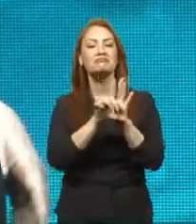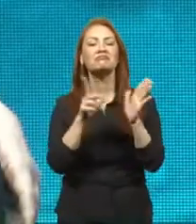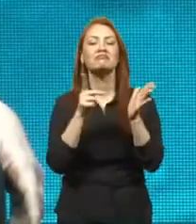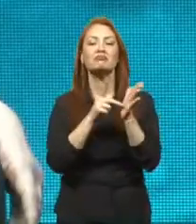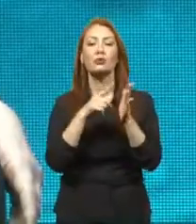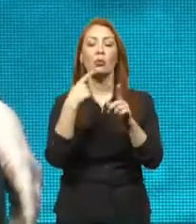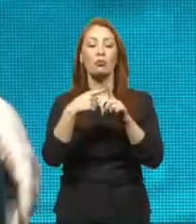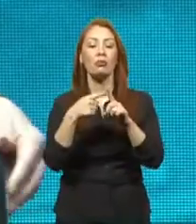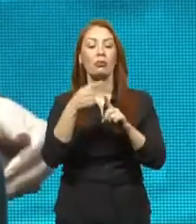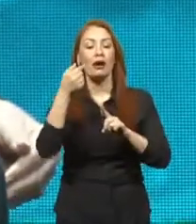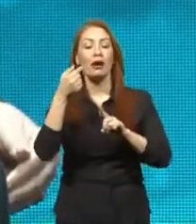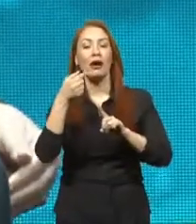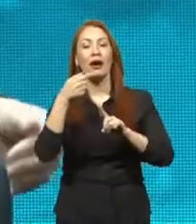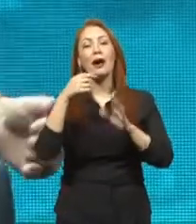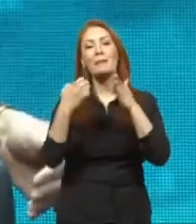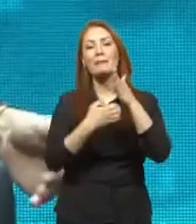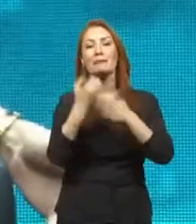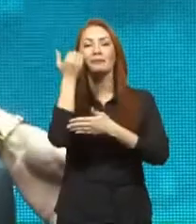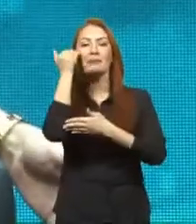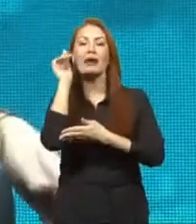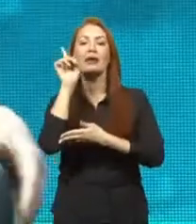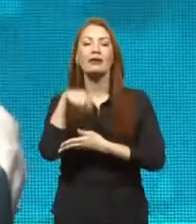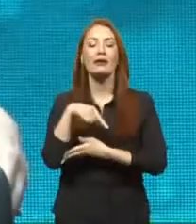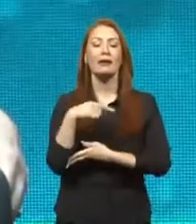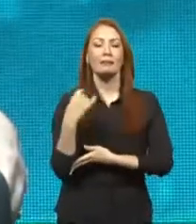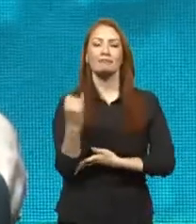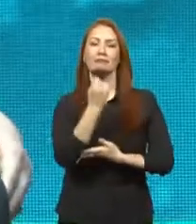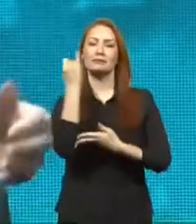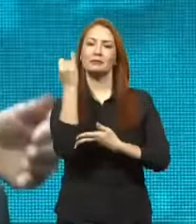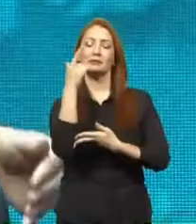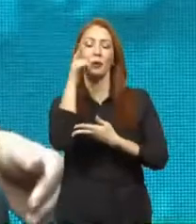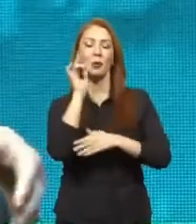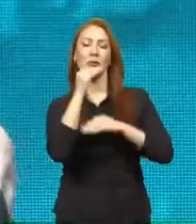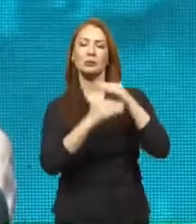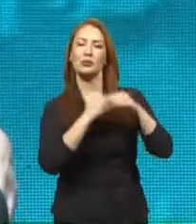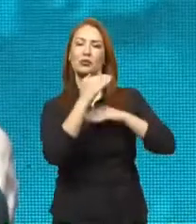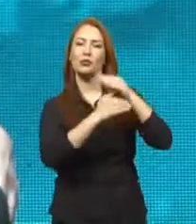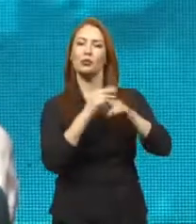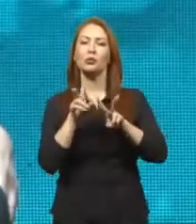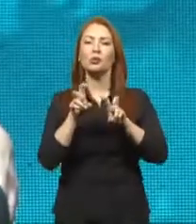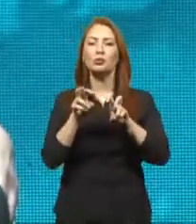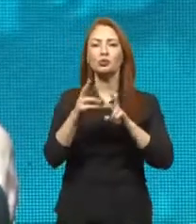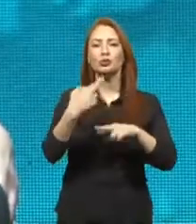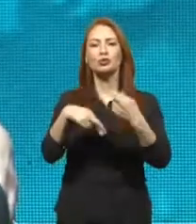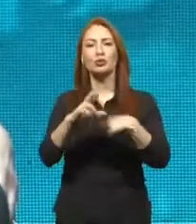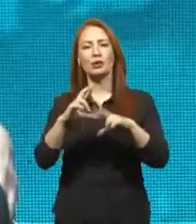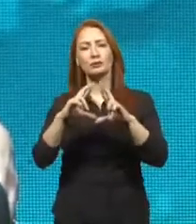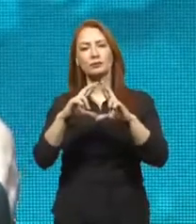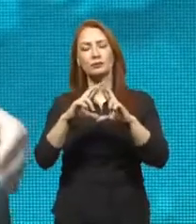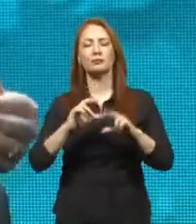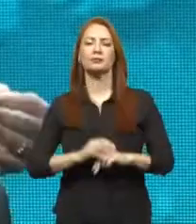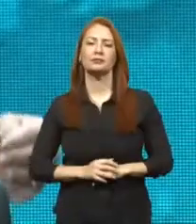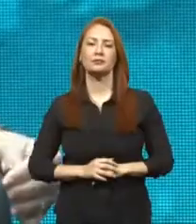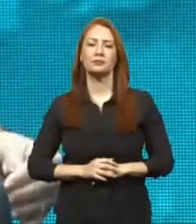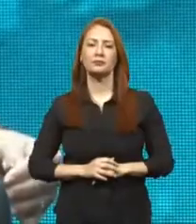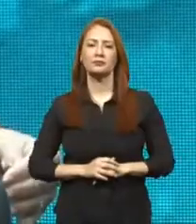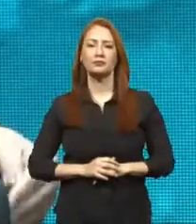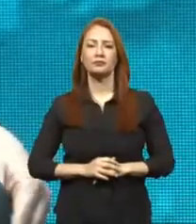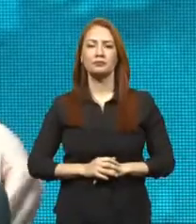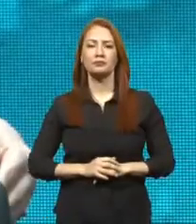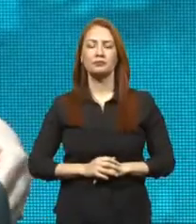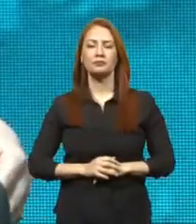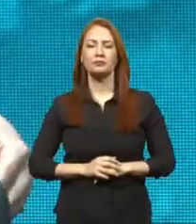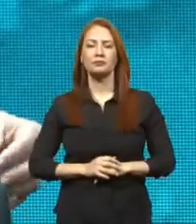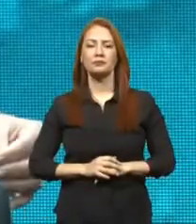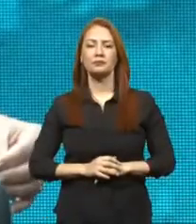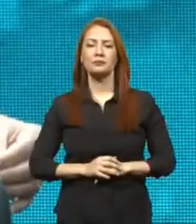fundamental para que a gente possa evoluir, né, na atividade da reciclagem dando dignidade, né,